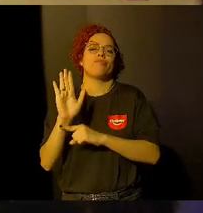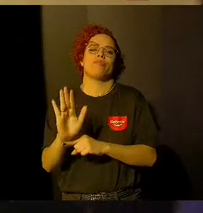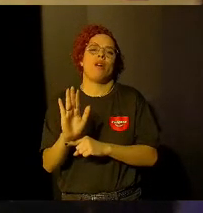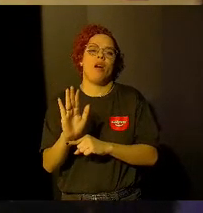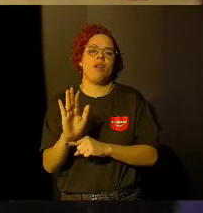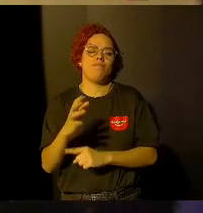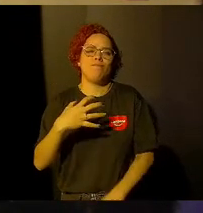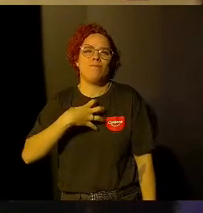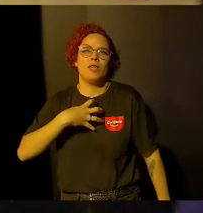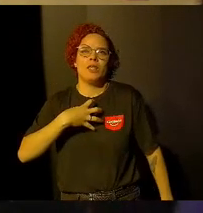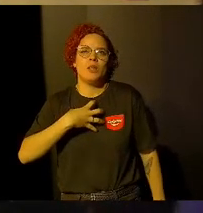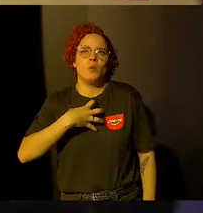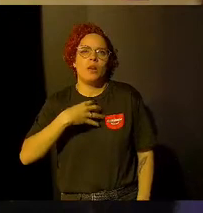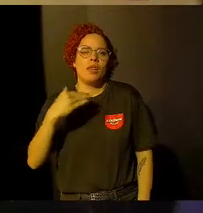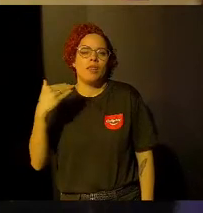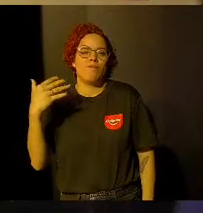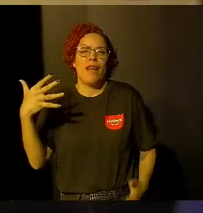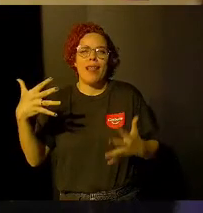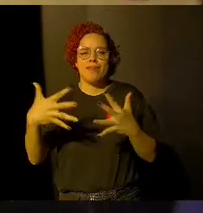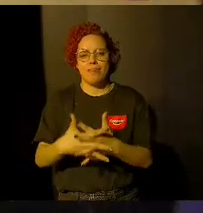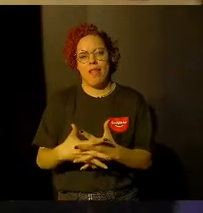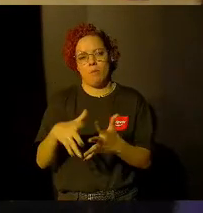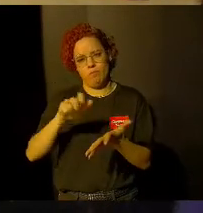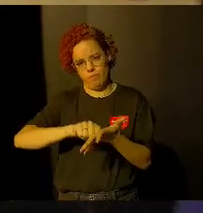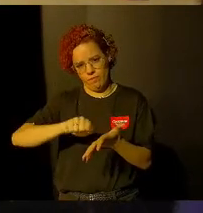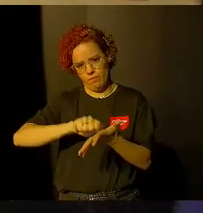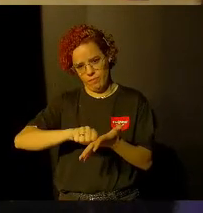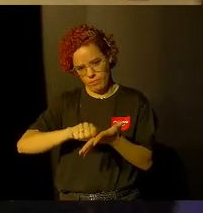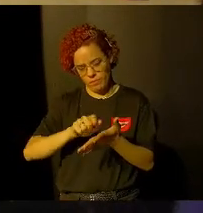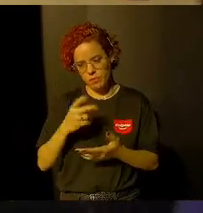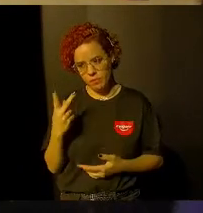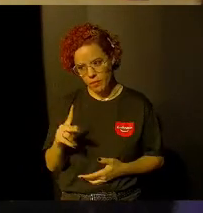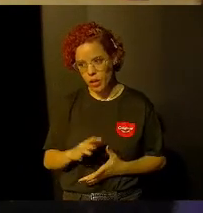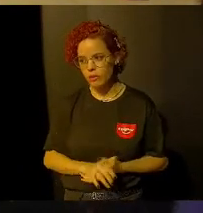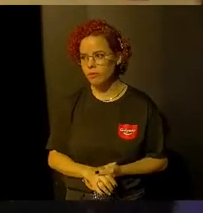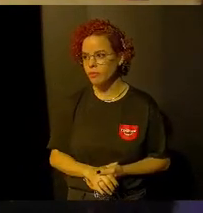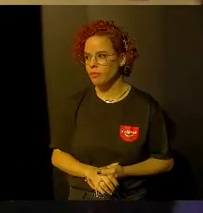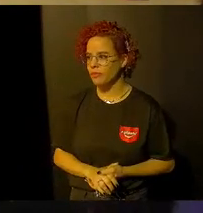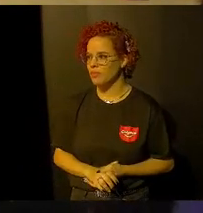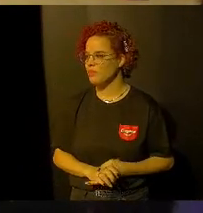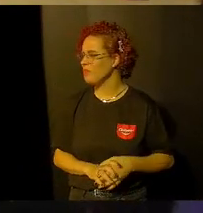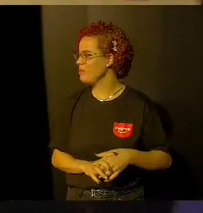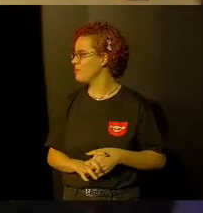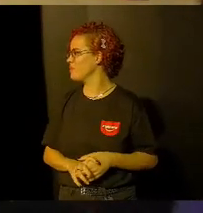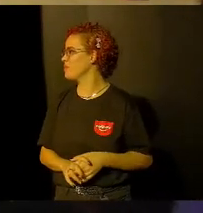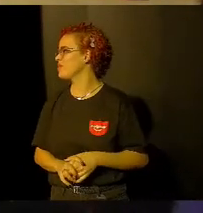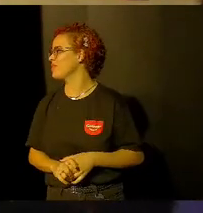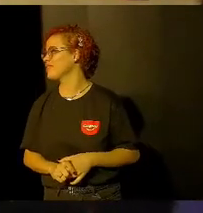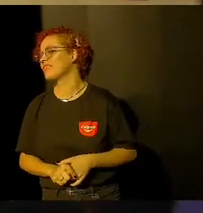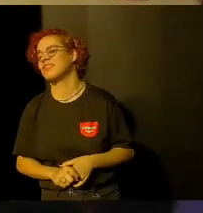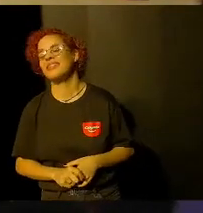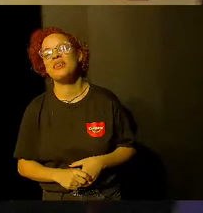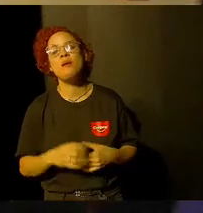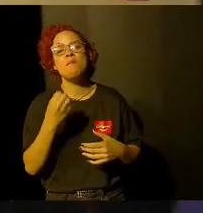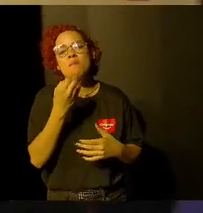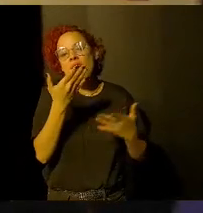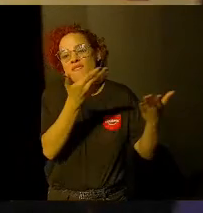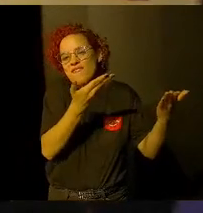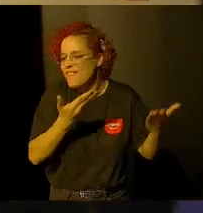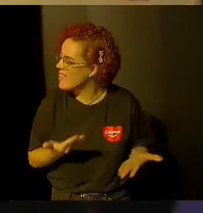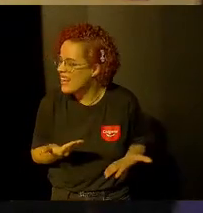tá sentindo que está atrapalhando a escrita dela Alguém sabe porque bem-vinda